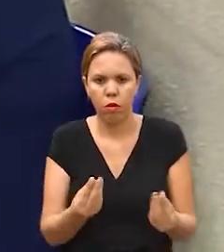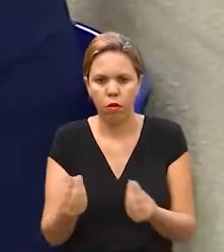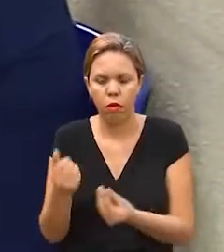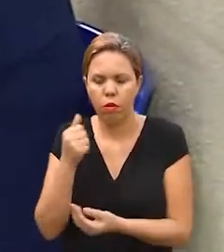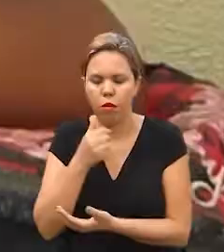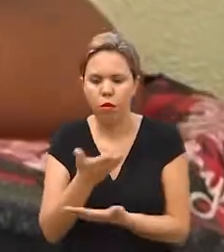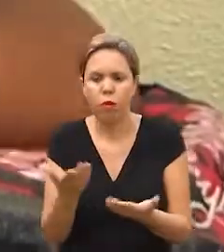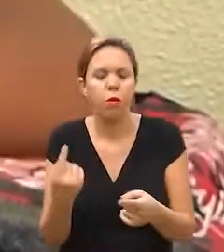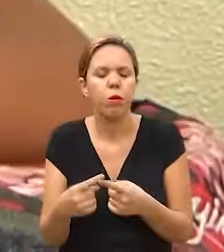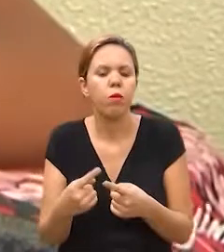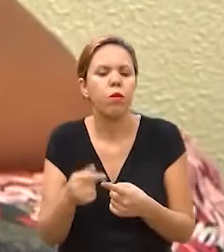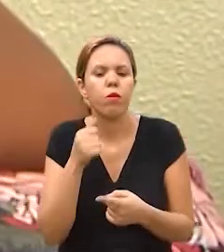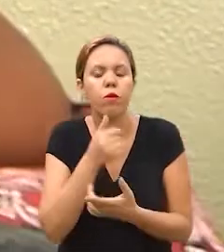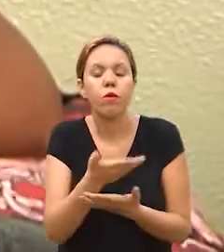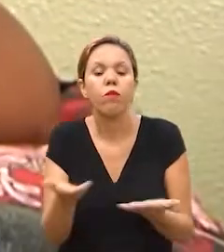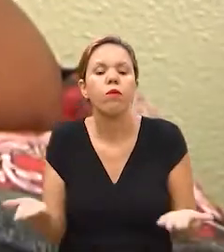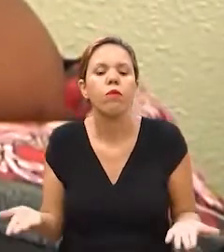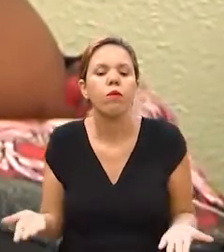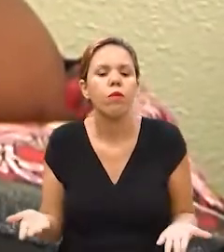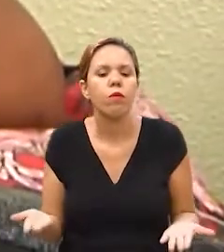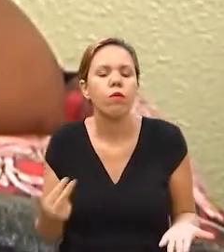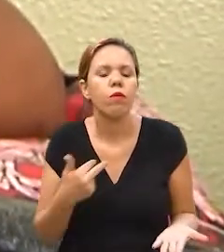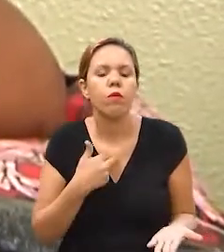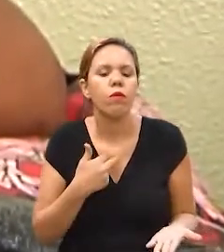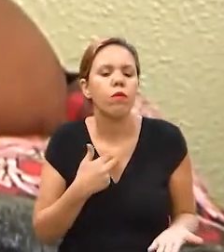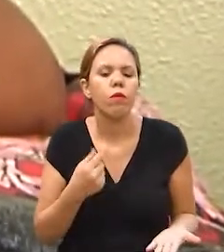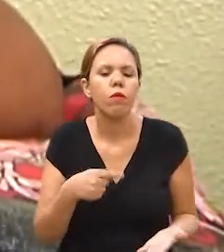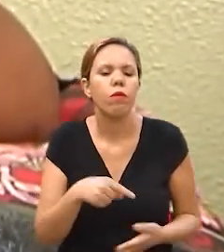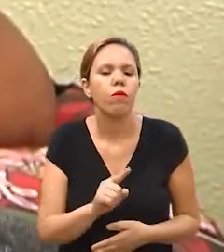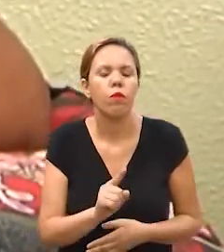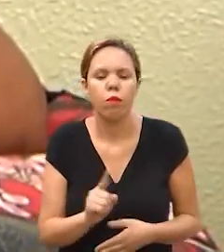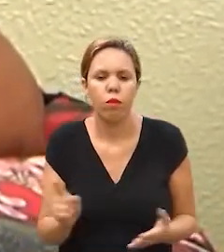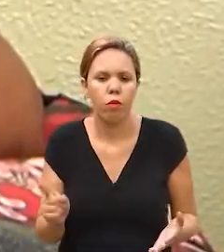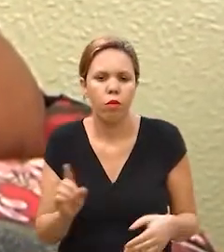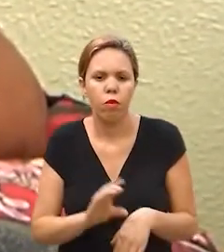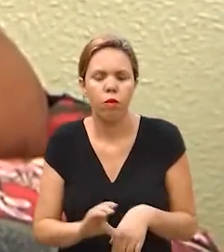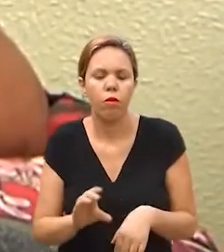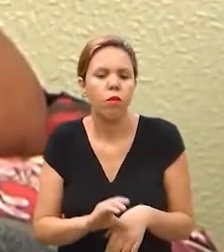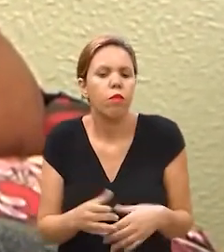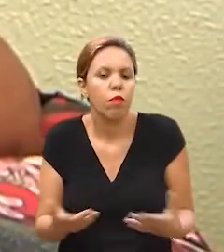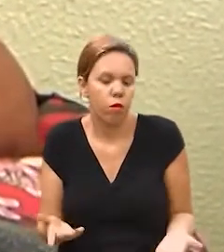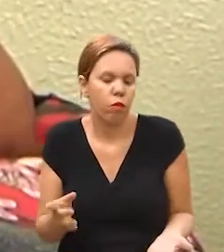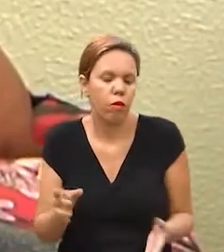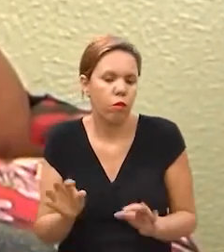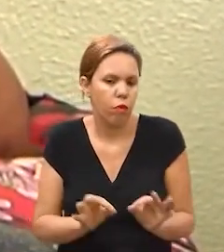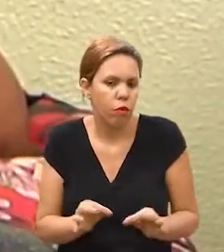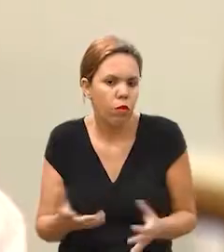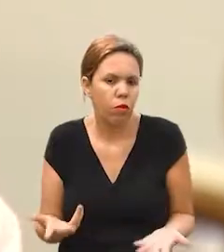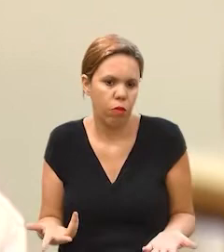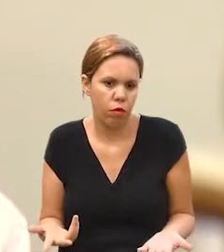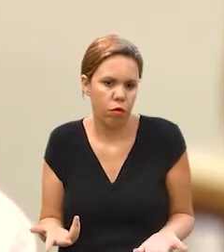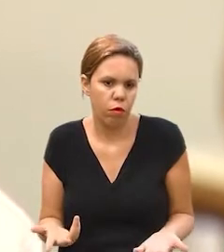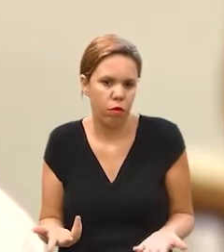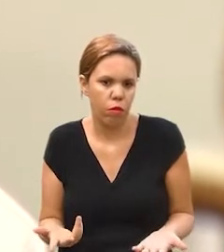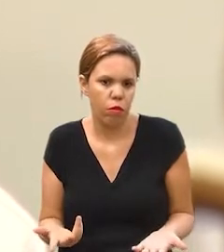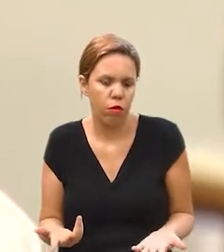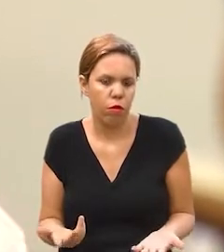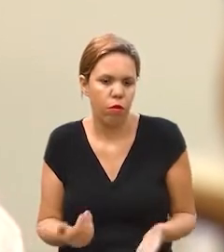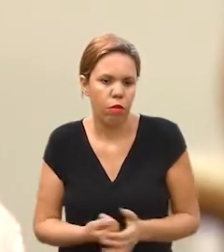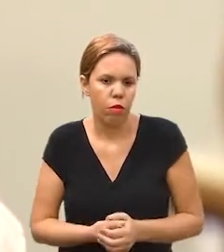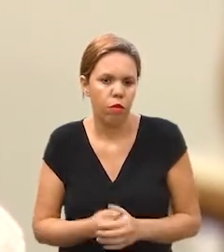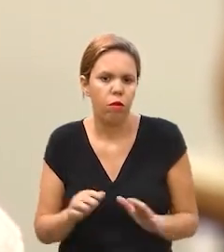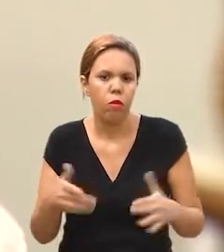muitas mulheres. Por que essas mulheres não puderam cursar regularmente? Né?